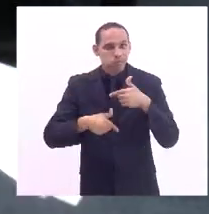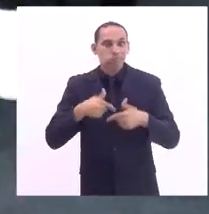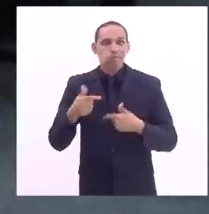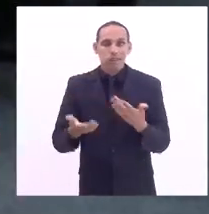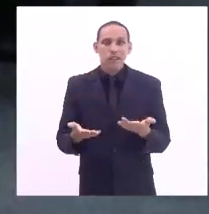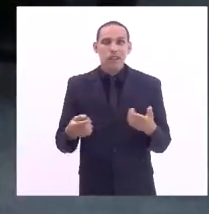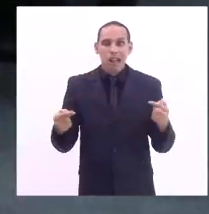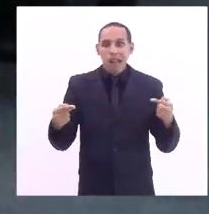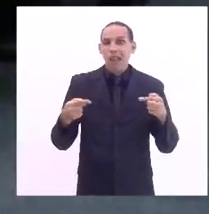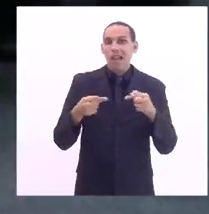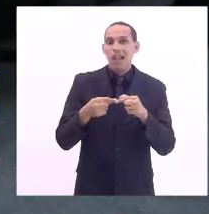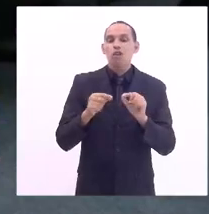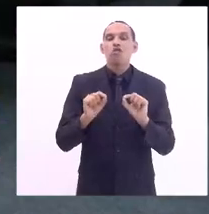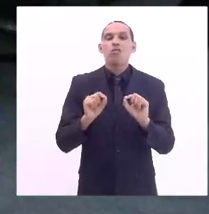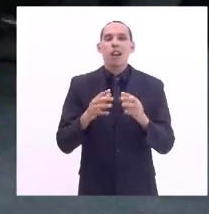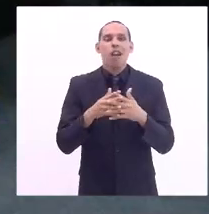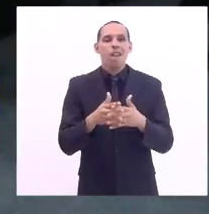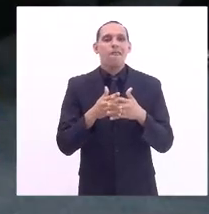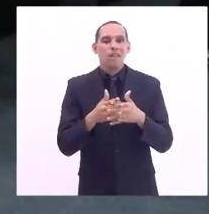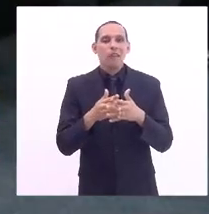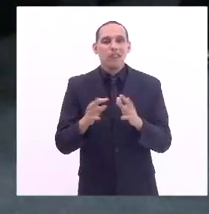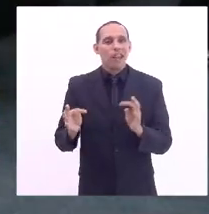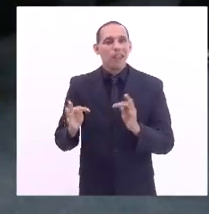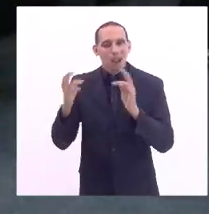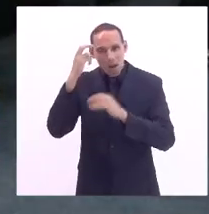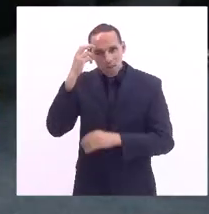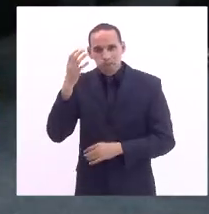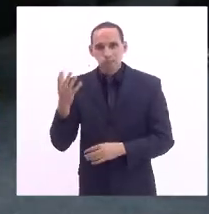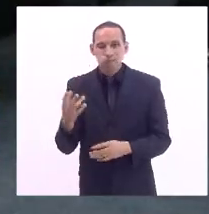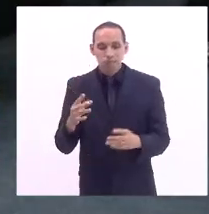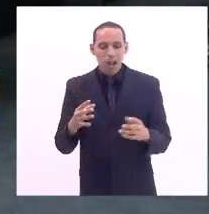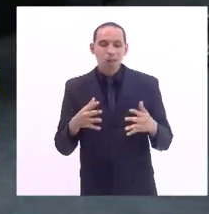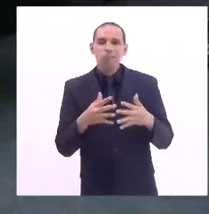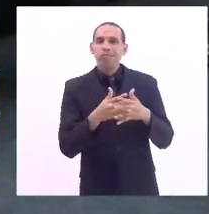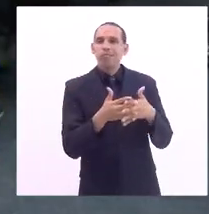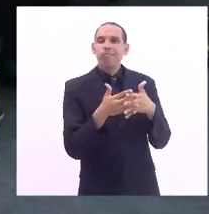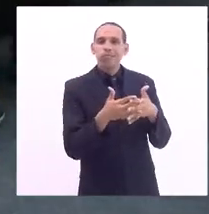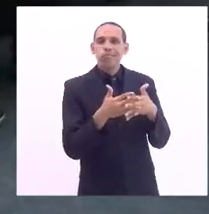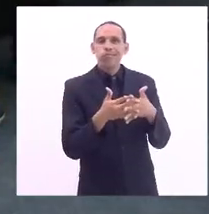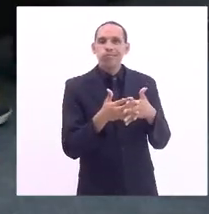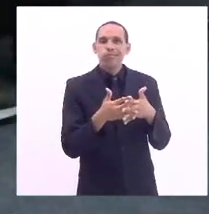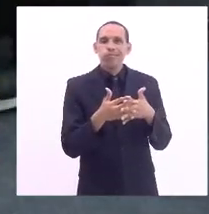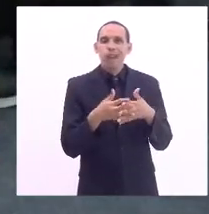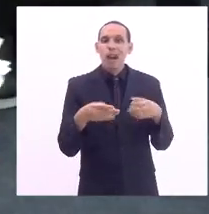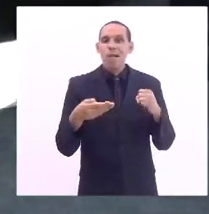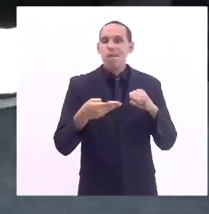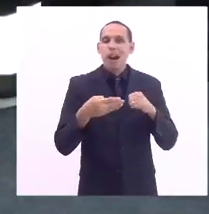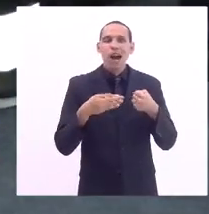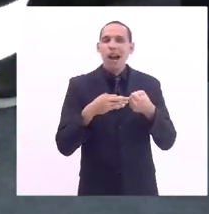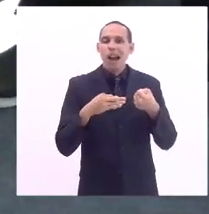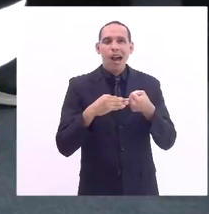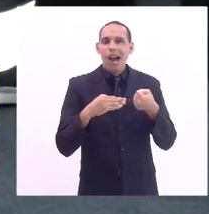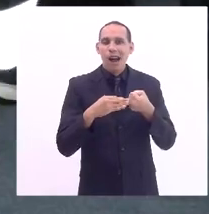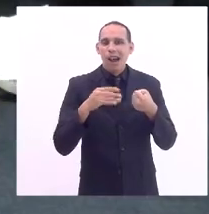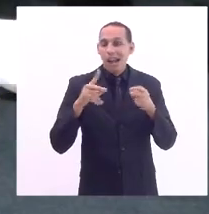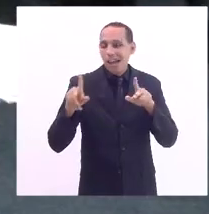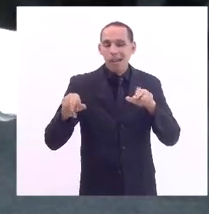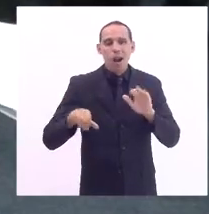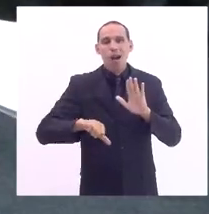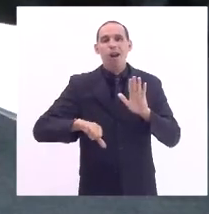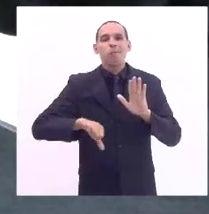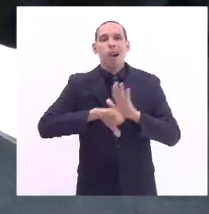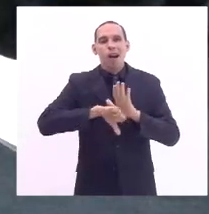função foram confundidos pela tecnologia de reconhecimento facial com um banco de dados de criminosos.